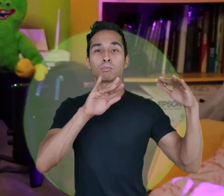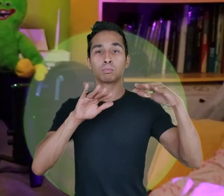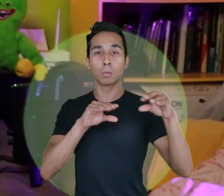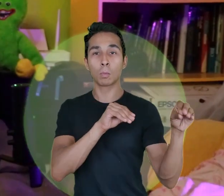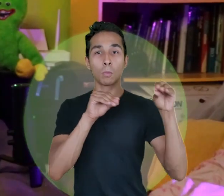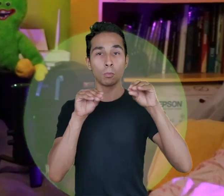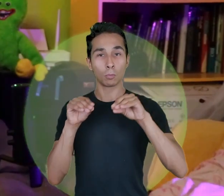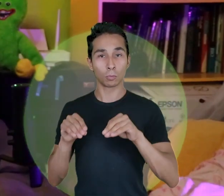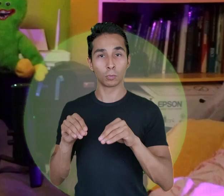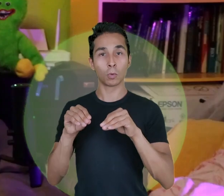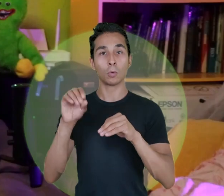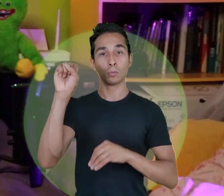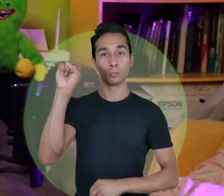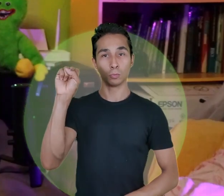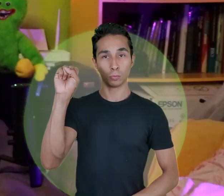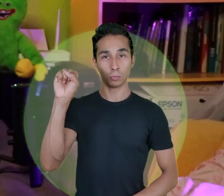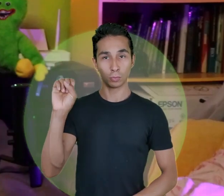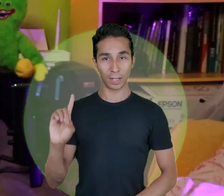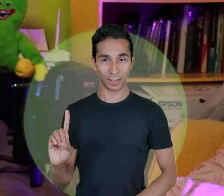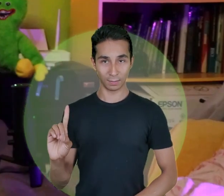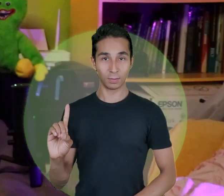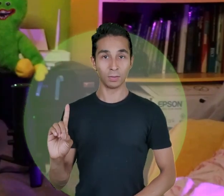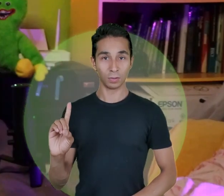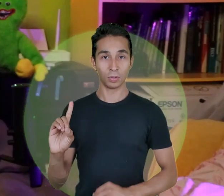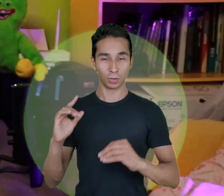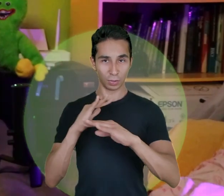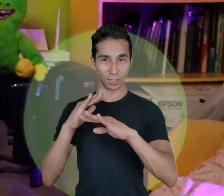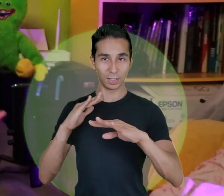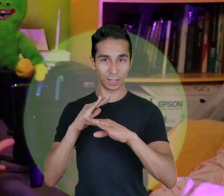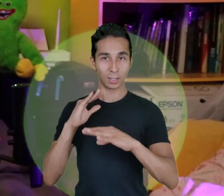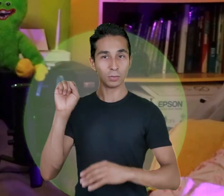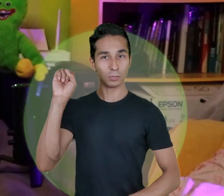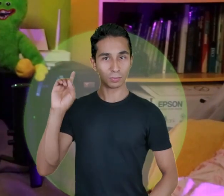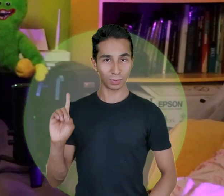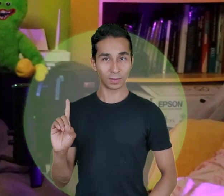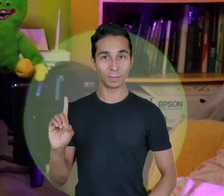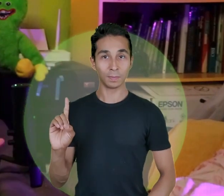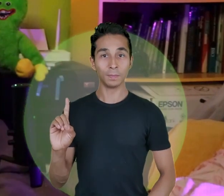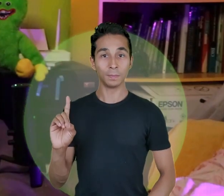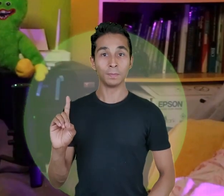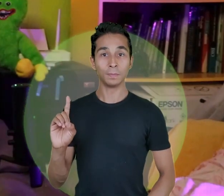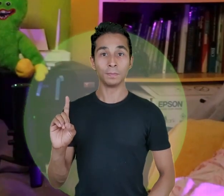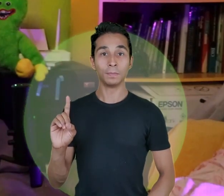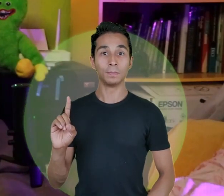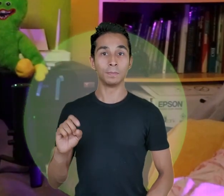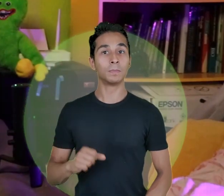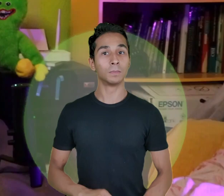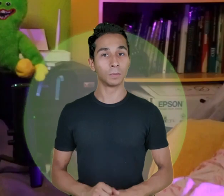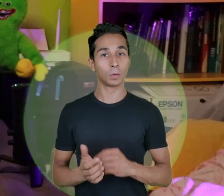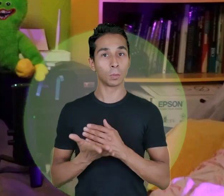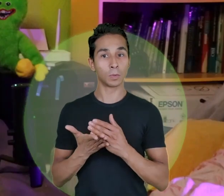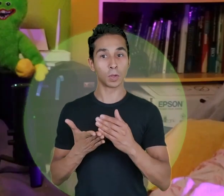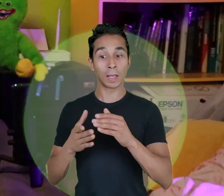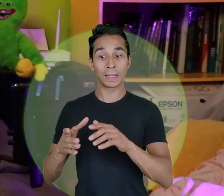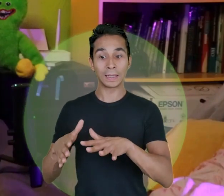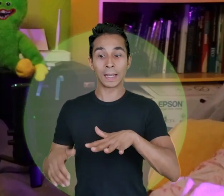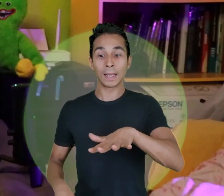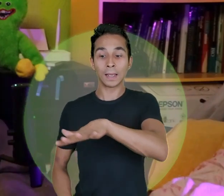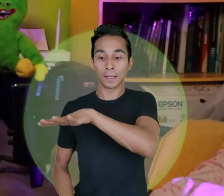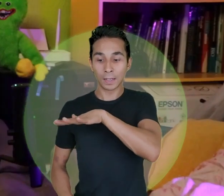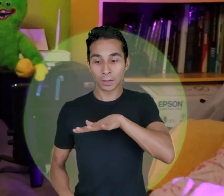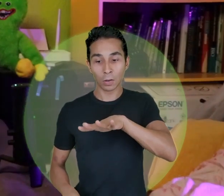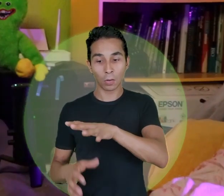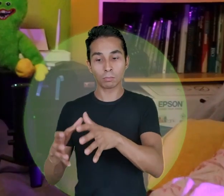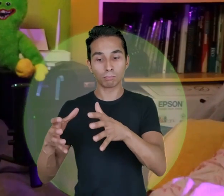região sudeste da cidade. O que já traz uma dificuldade muito grande em questão de território. Então, antes